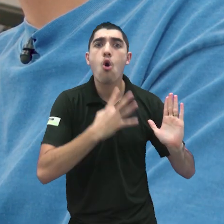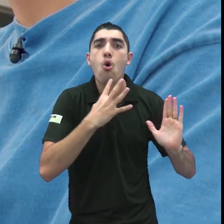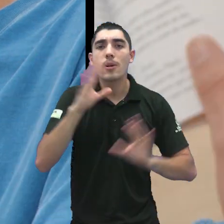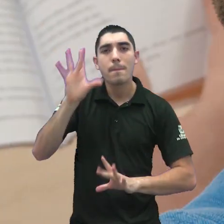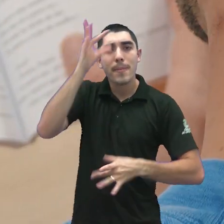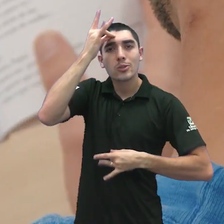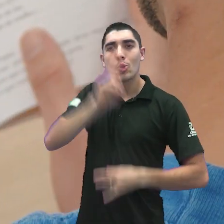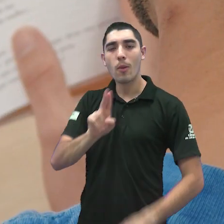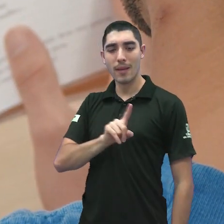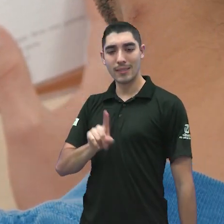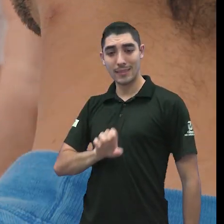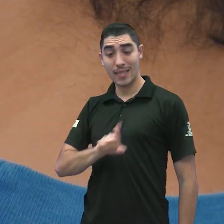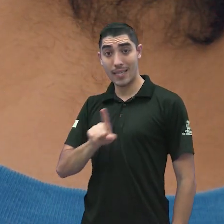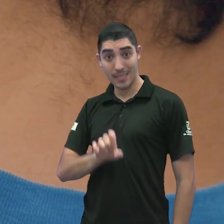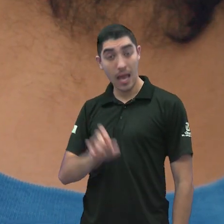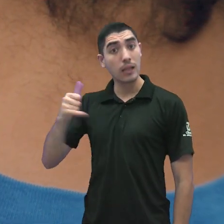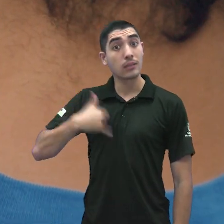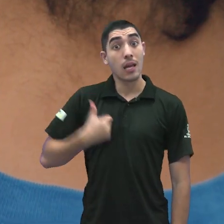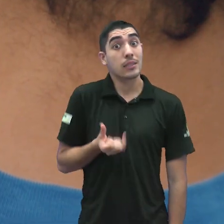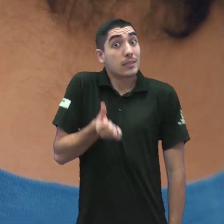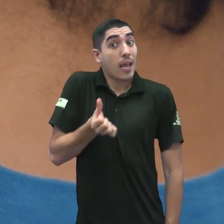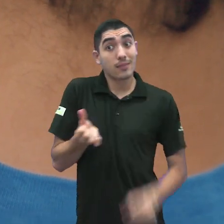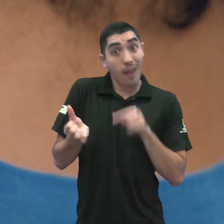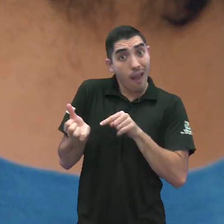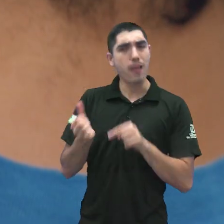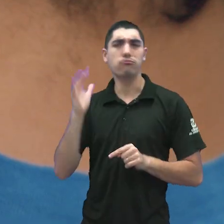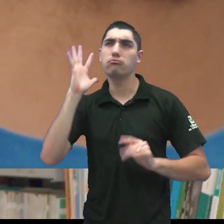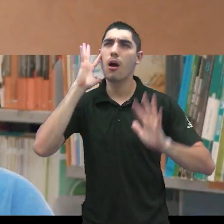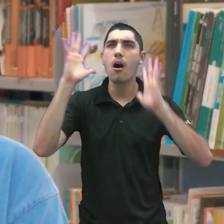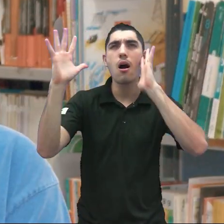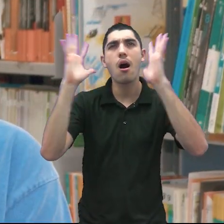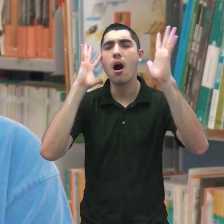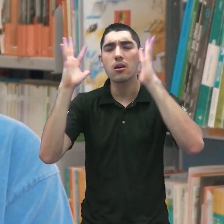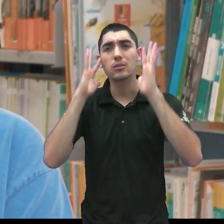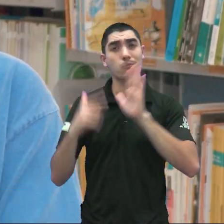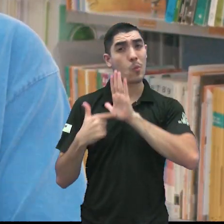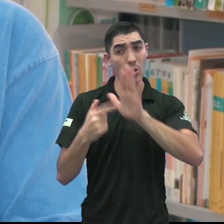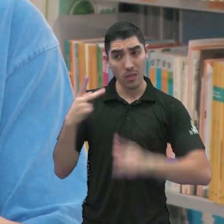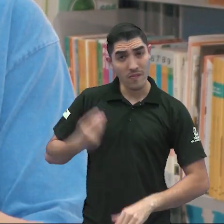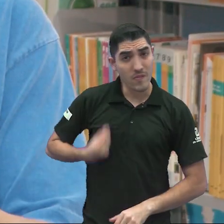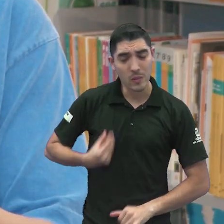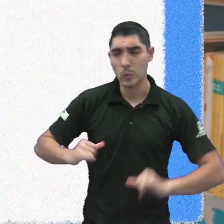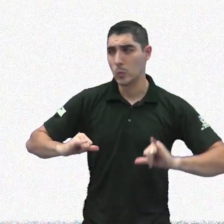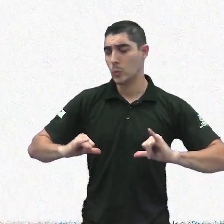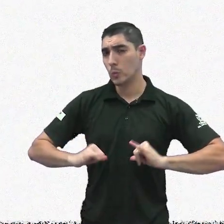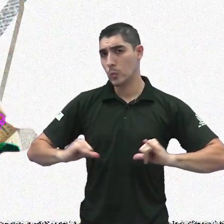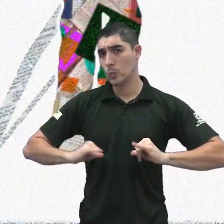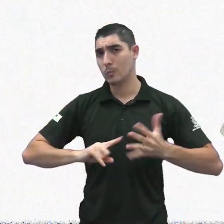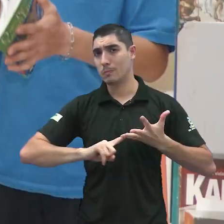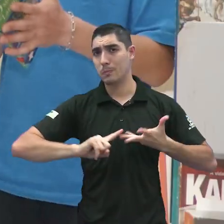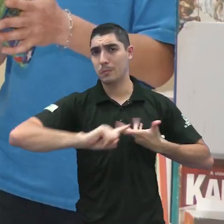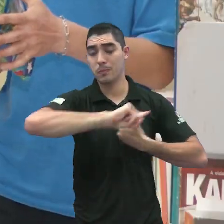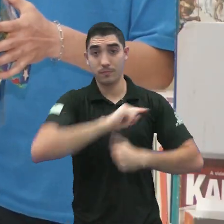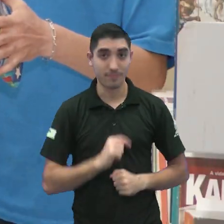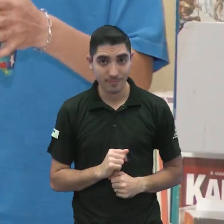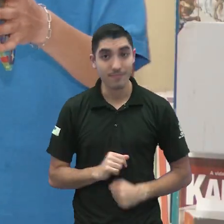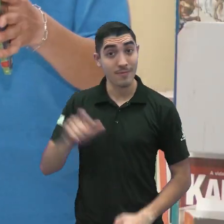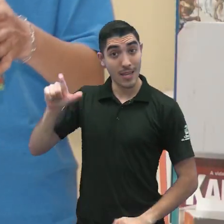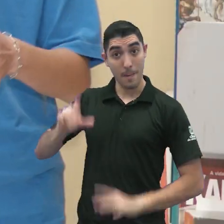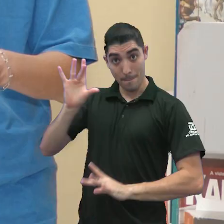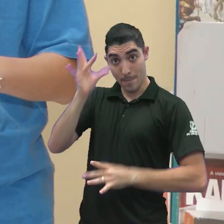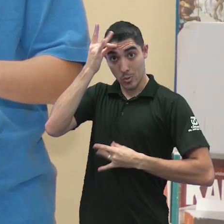Zezé, um garoto de 6 anos que usa a imaginação para lidar com uma vida cheia de dificuldades. Zezé, o